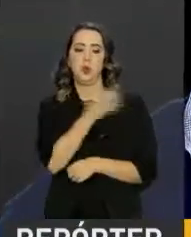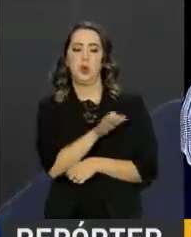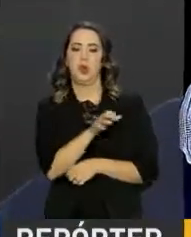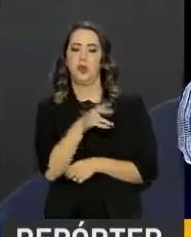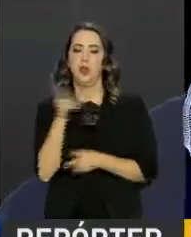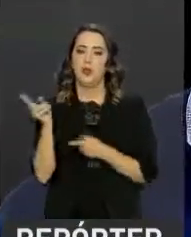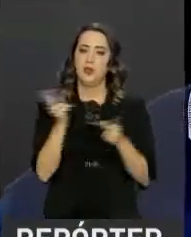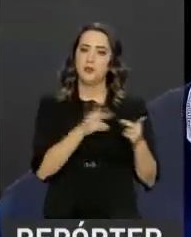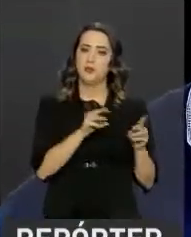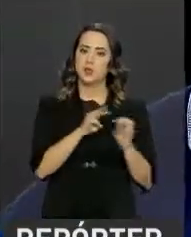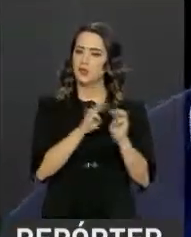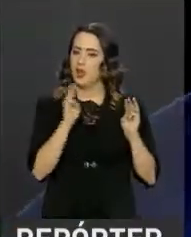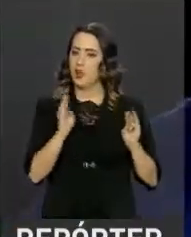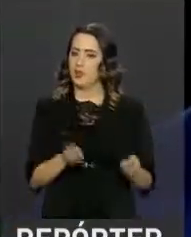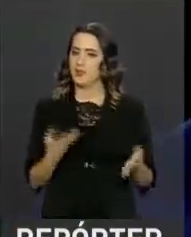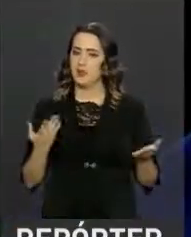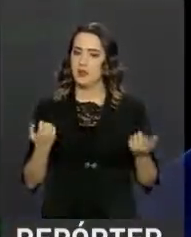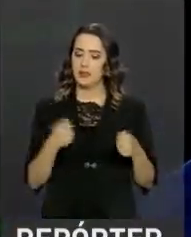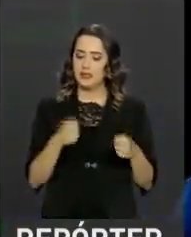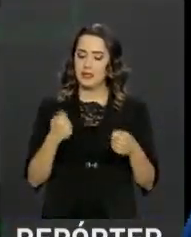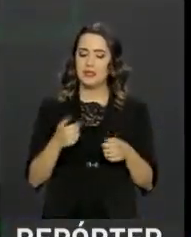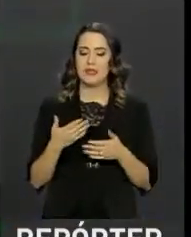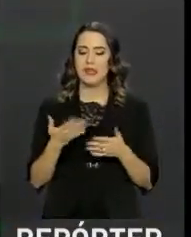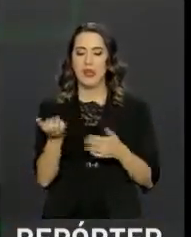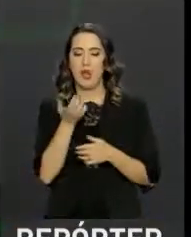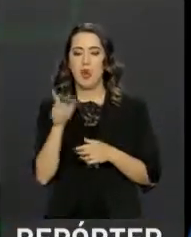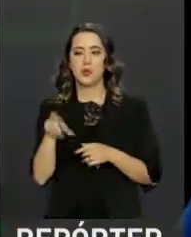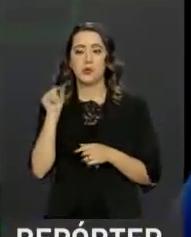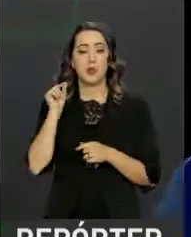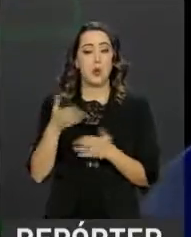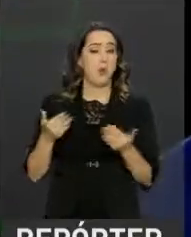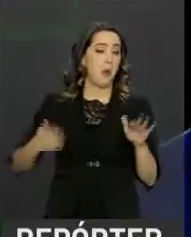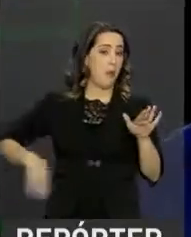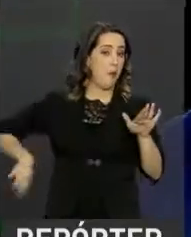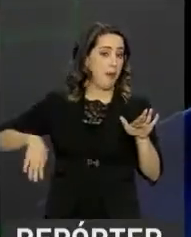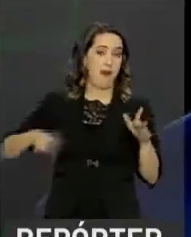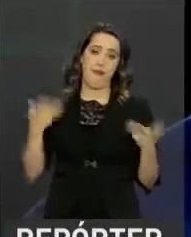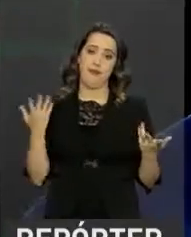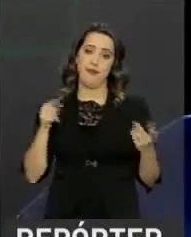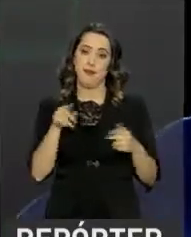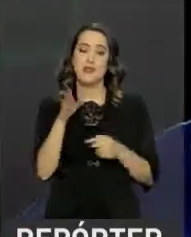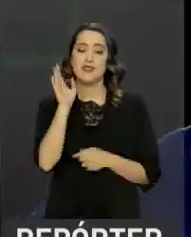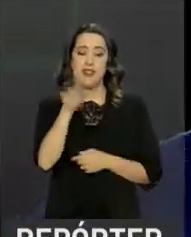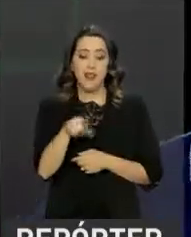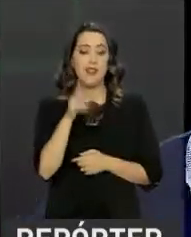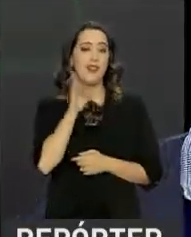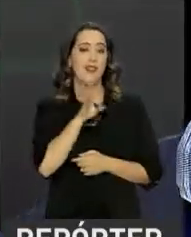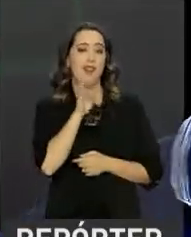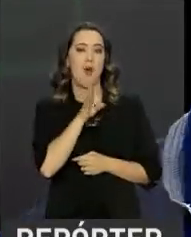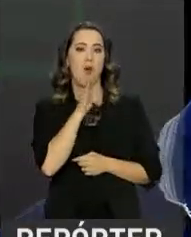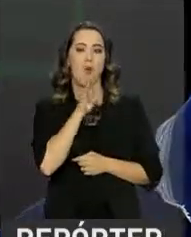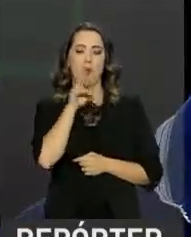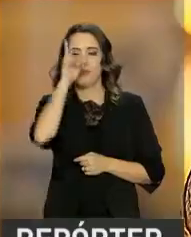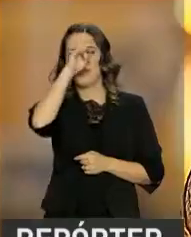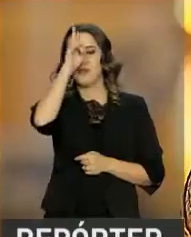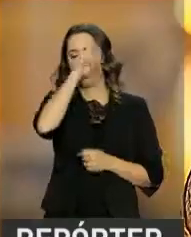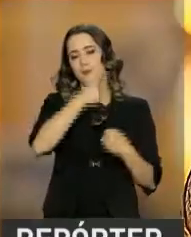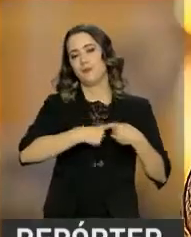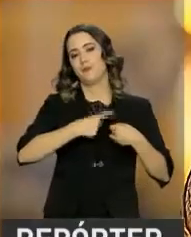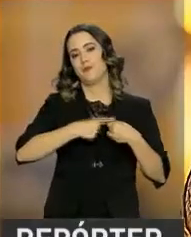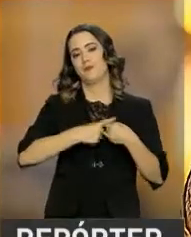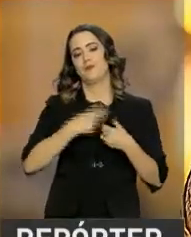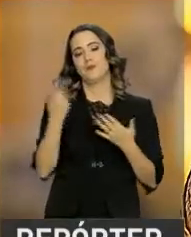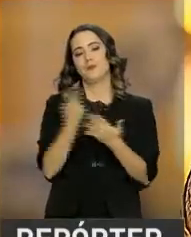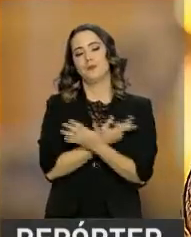né? O interesse mais é ir para a praia, alguma coisa assim. Mas é legal ir para o museu, porque você conhece a história da cidade, você conhece o